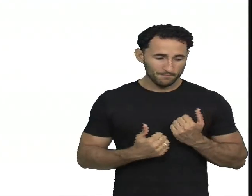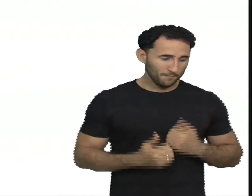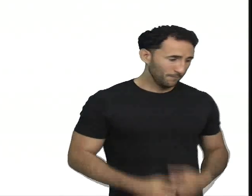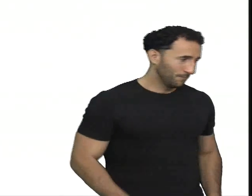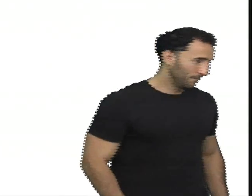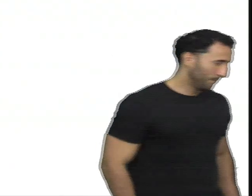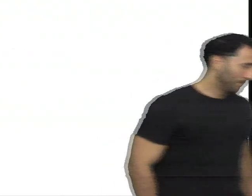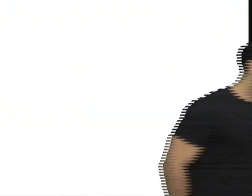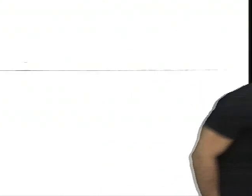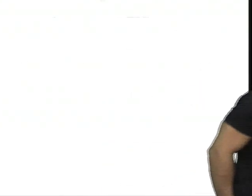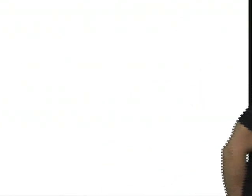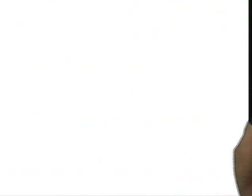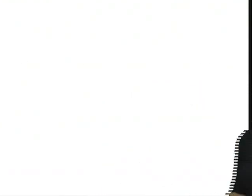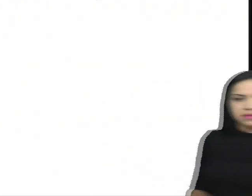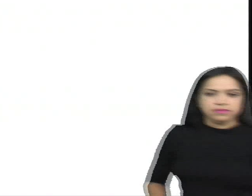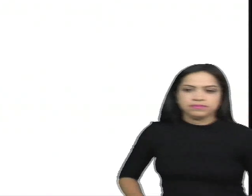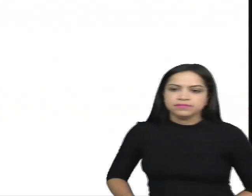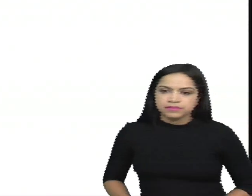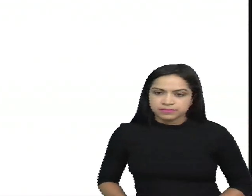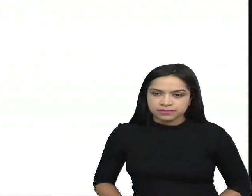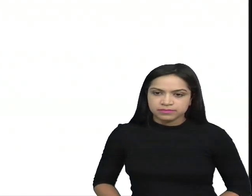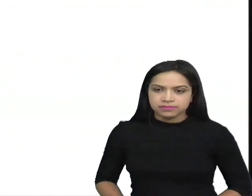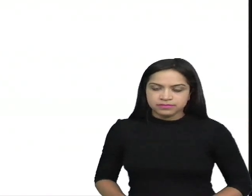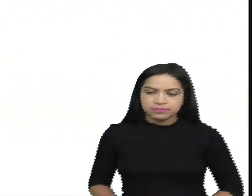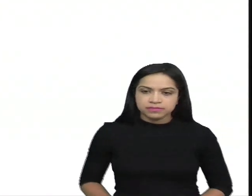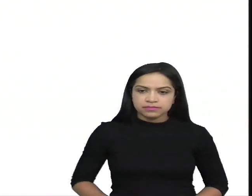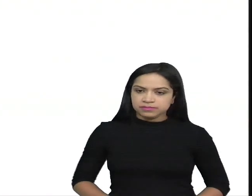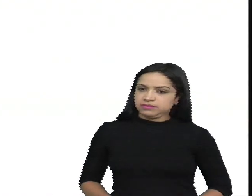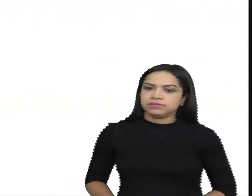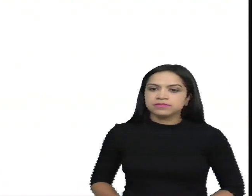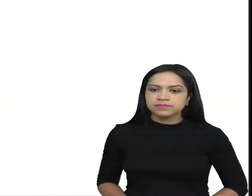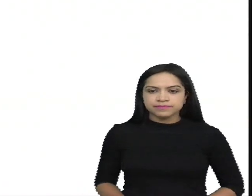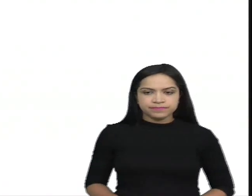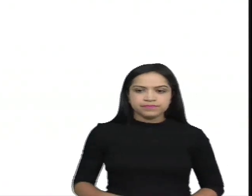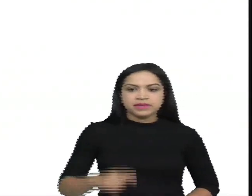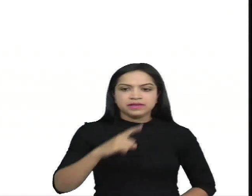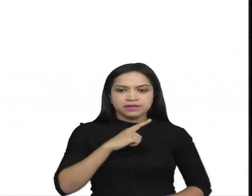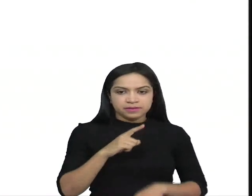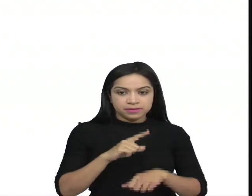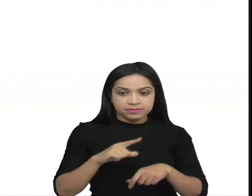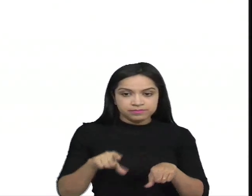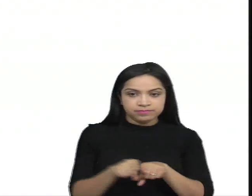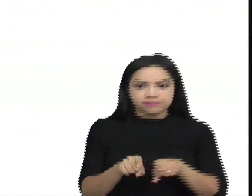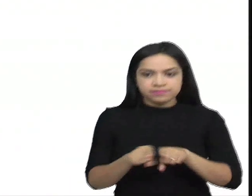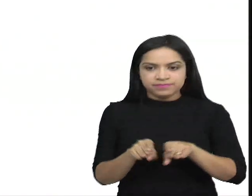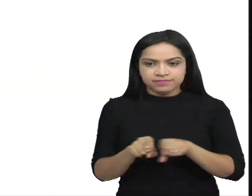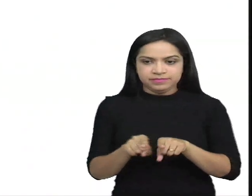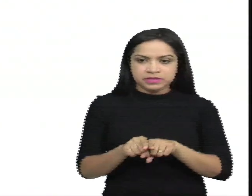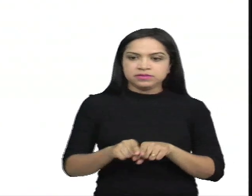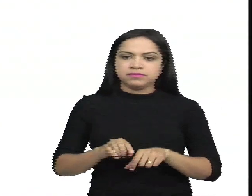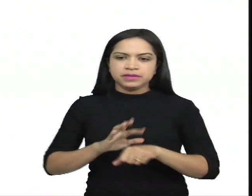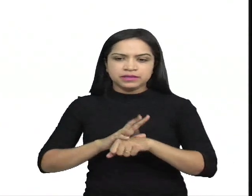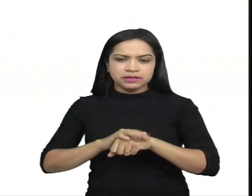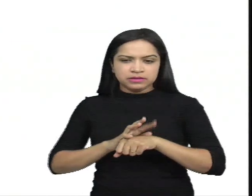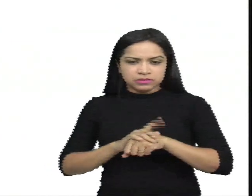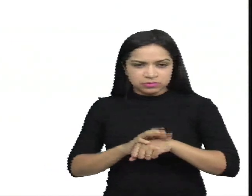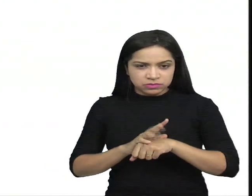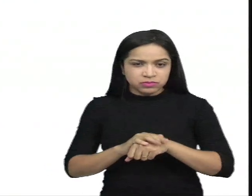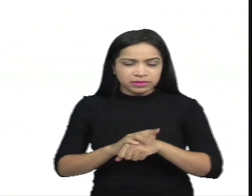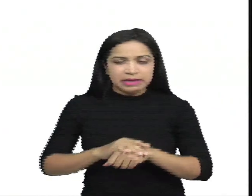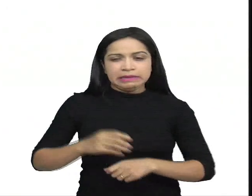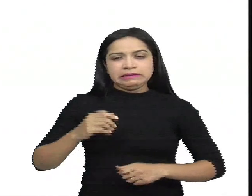Aqui os fatores de risco que já citamos, né, diabetes, taxa elevada de colesterol, estresse,